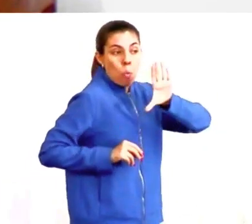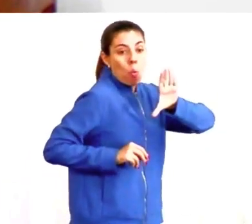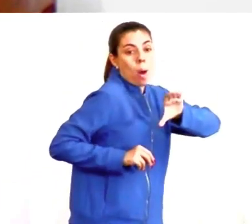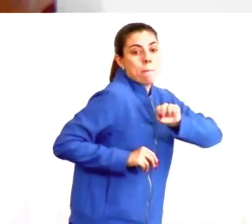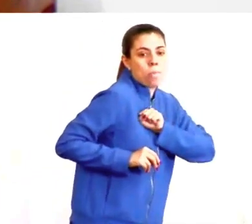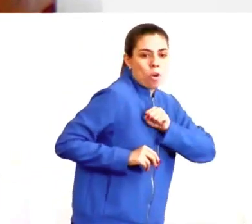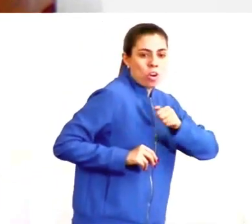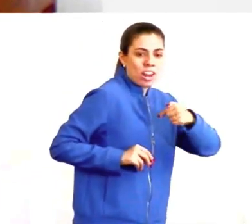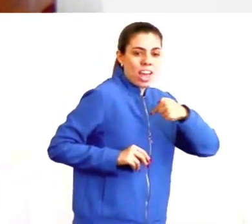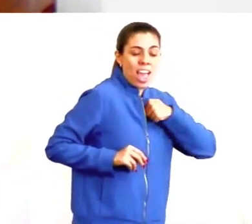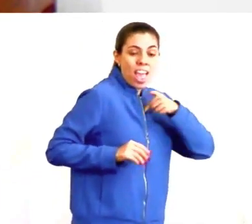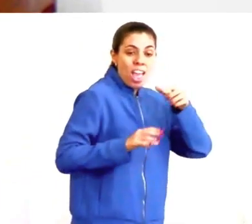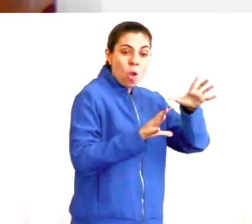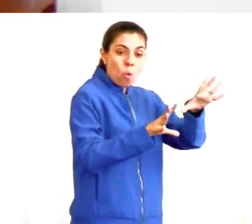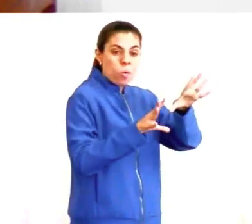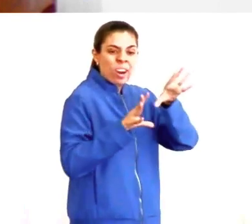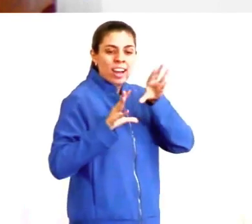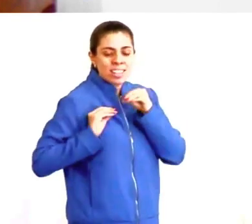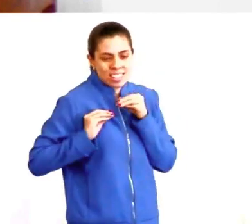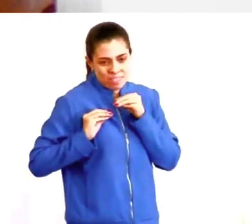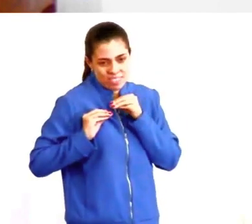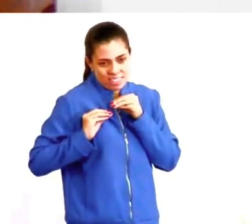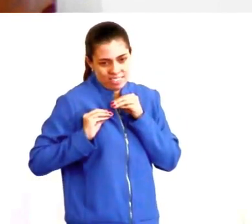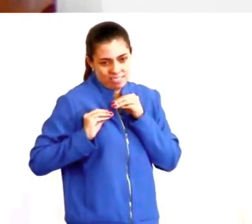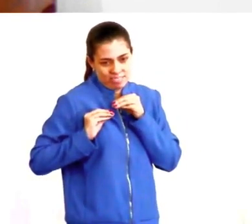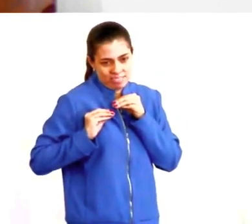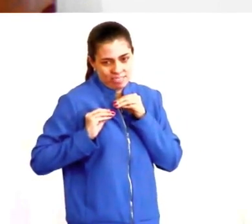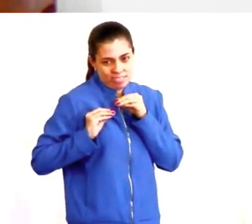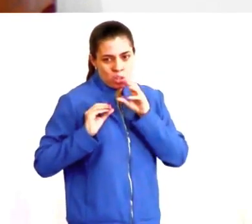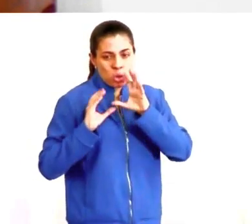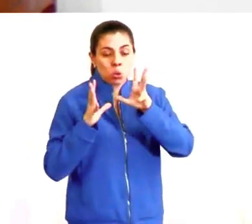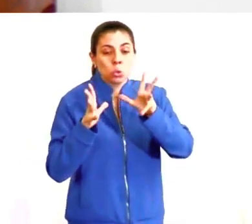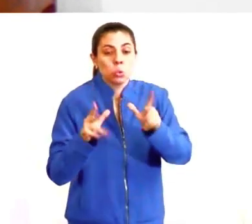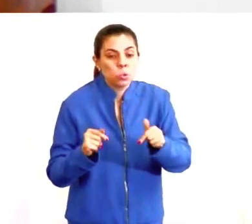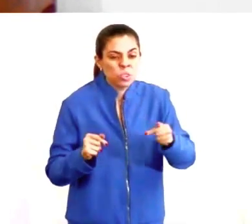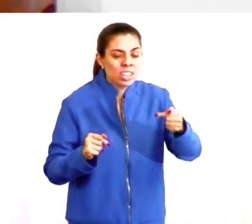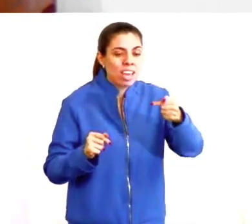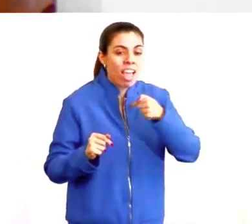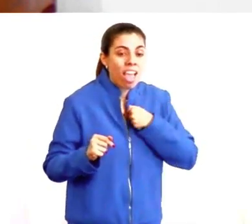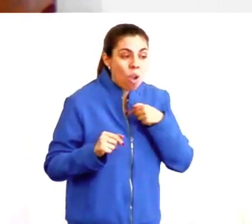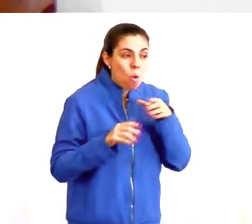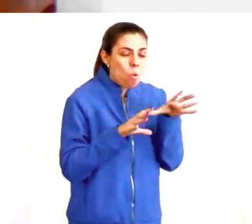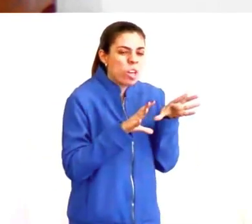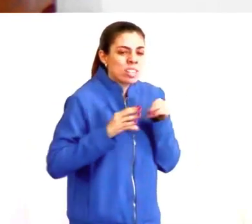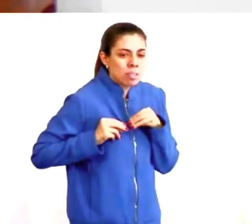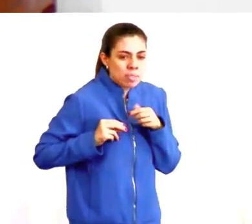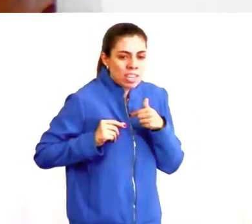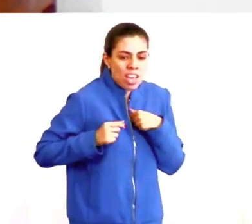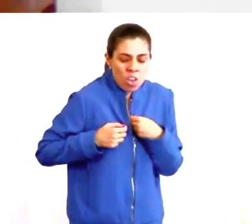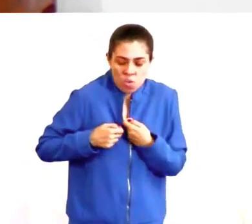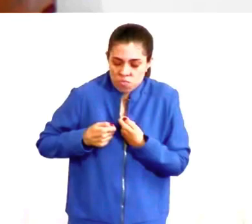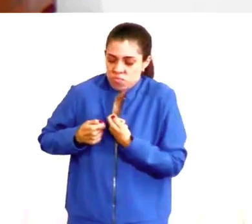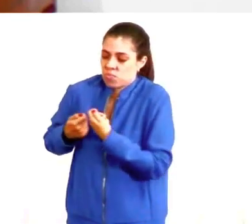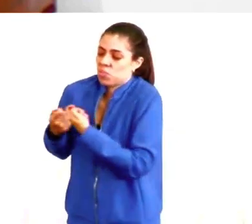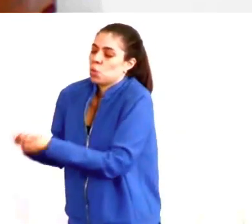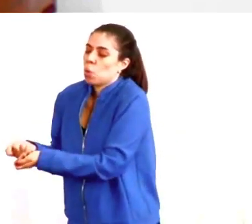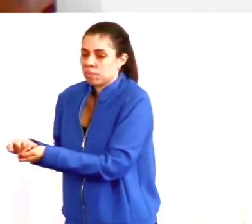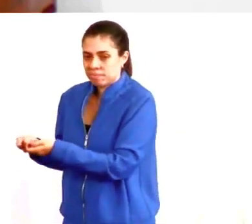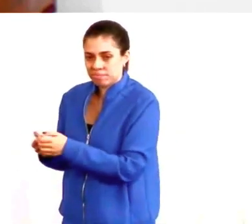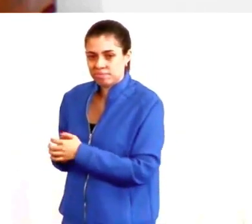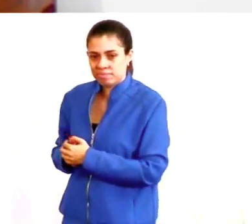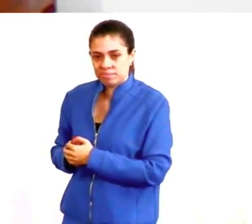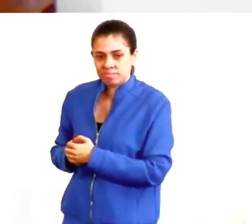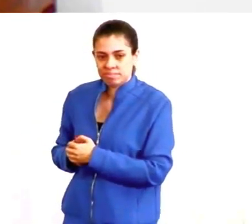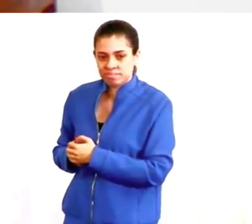Minha oração é que essa Páscoa possa servir como um momento de reflexão para todos nós. E eu finalizo com